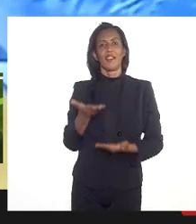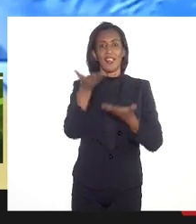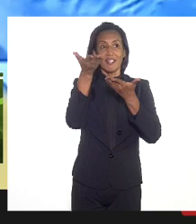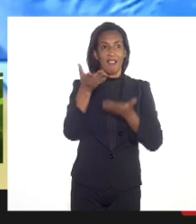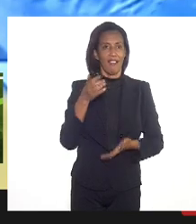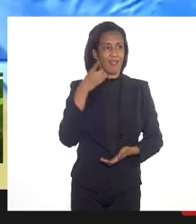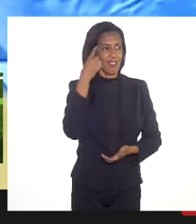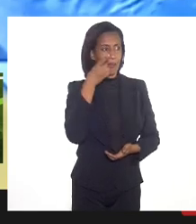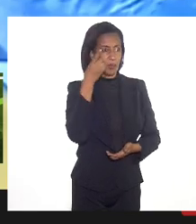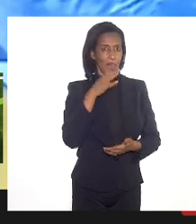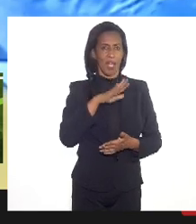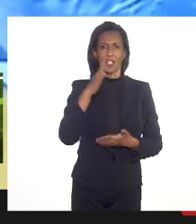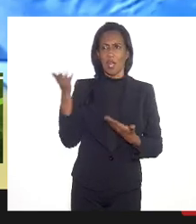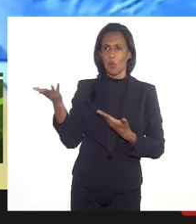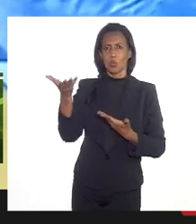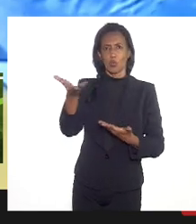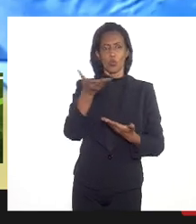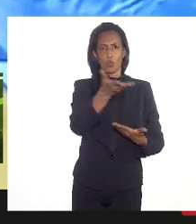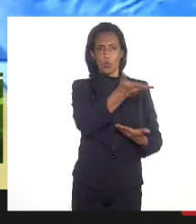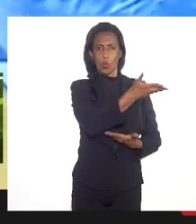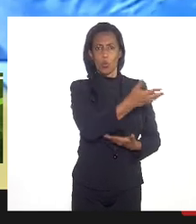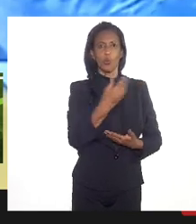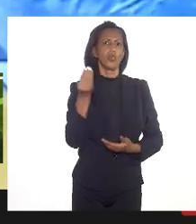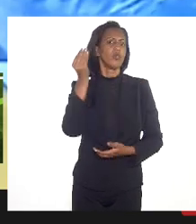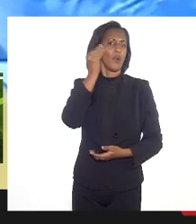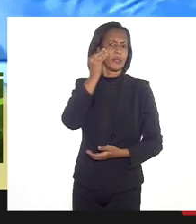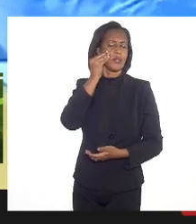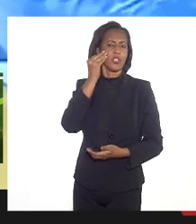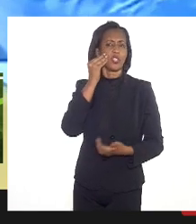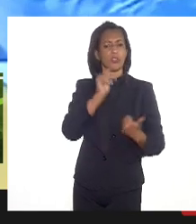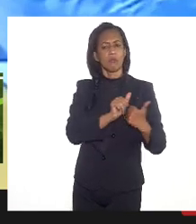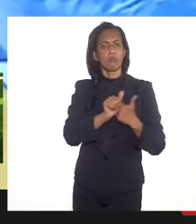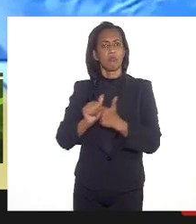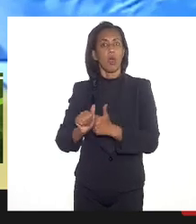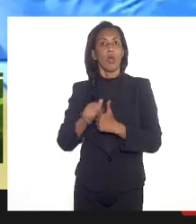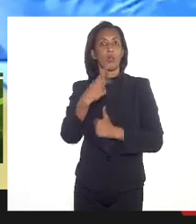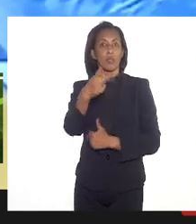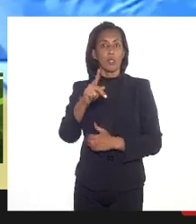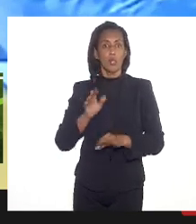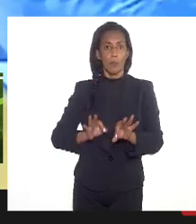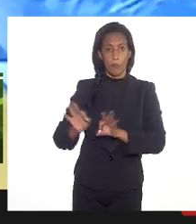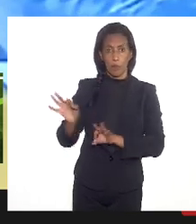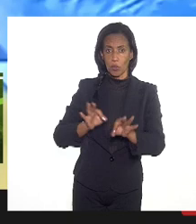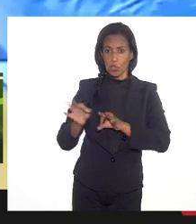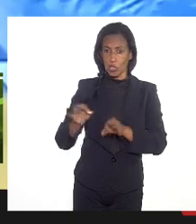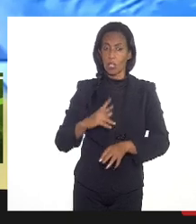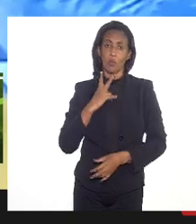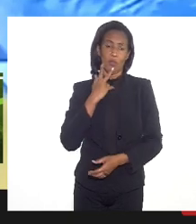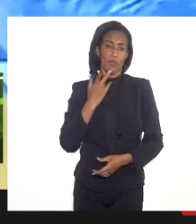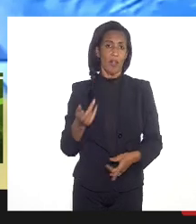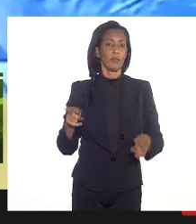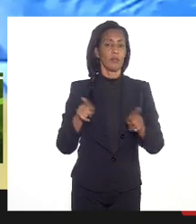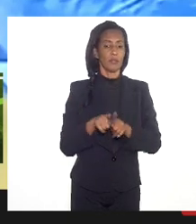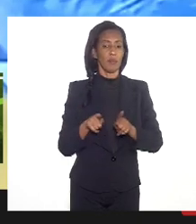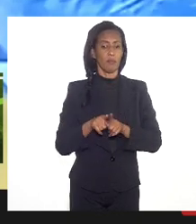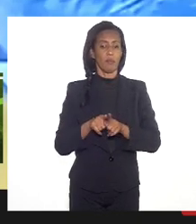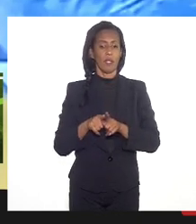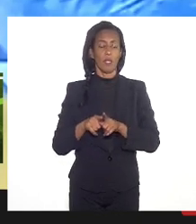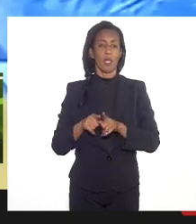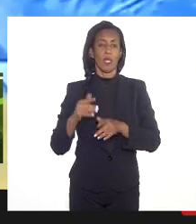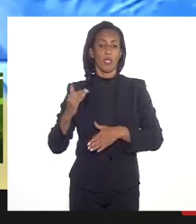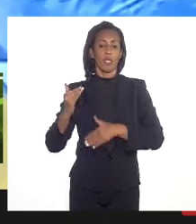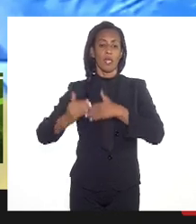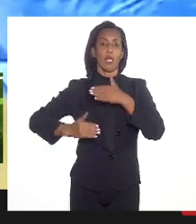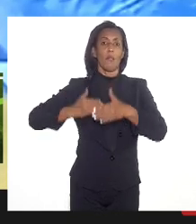e os outros deputados que estão acompanhando esse seu projeto. E digo para você que também estendo que as próximas